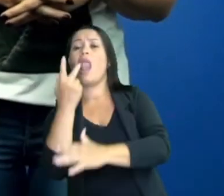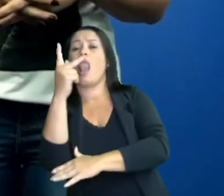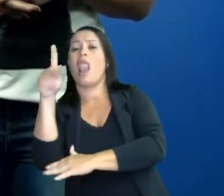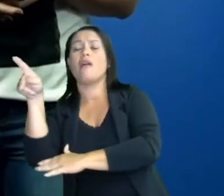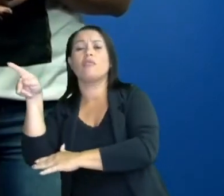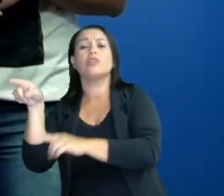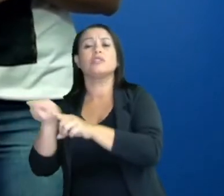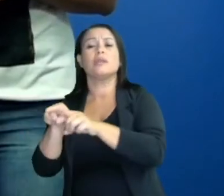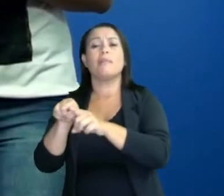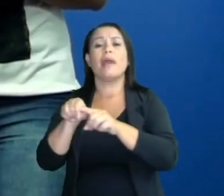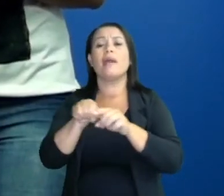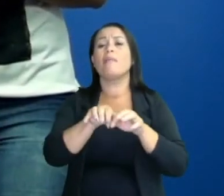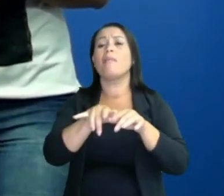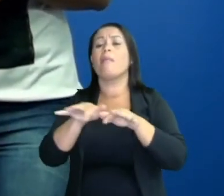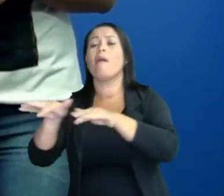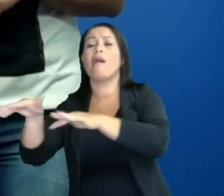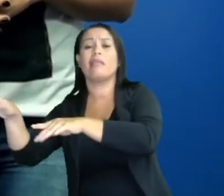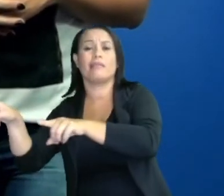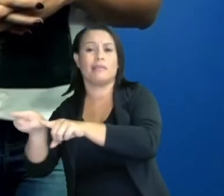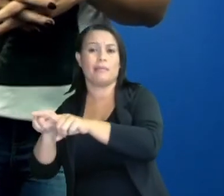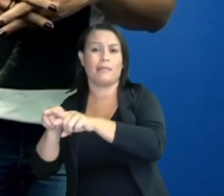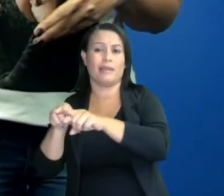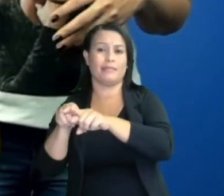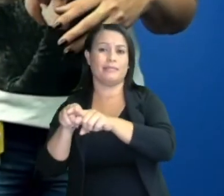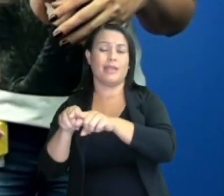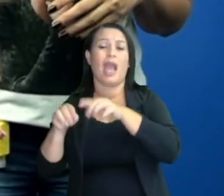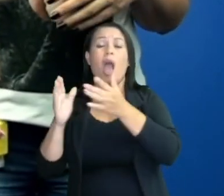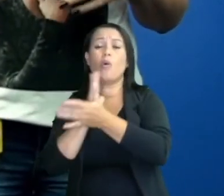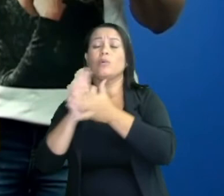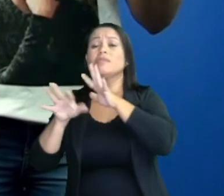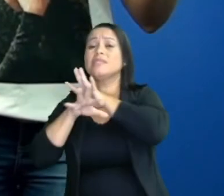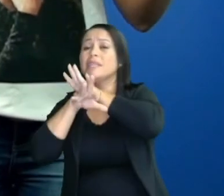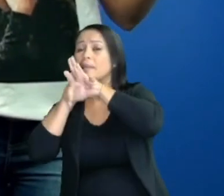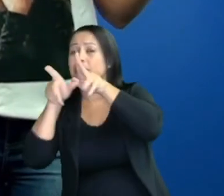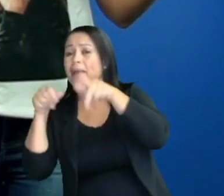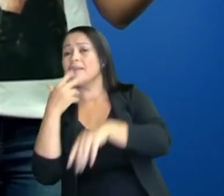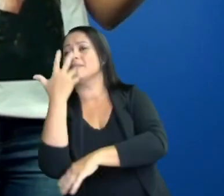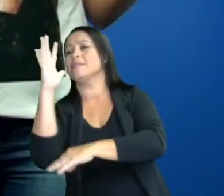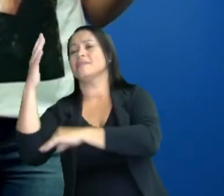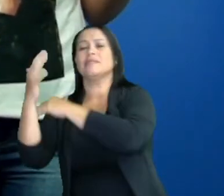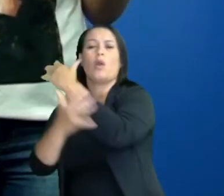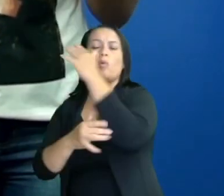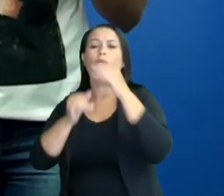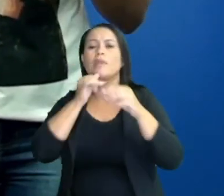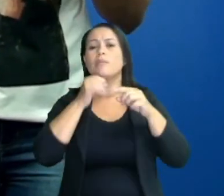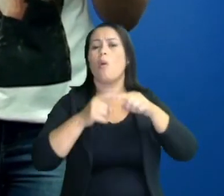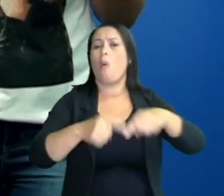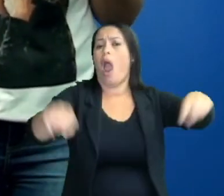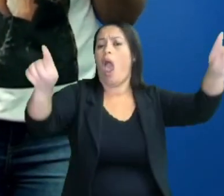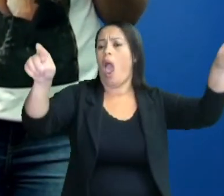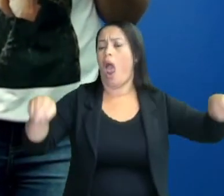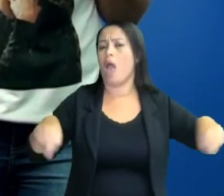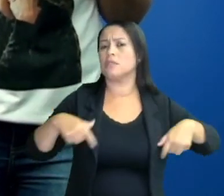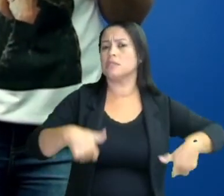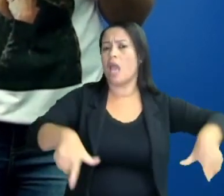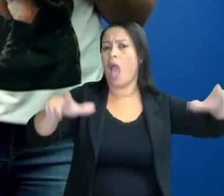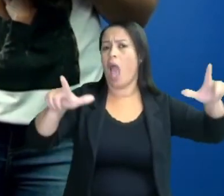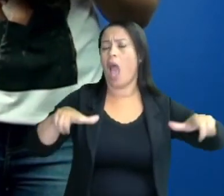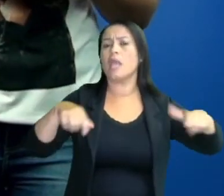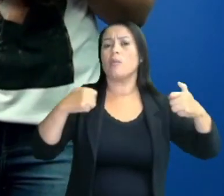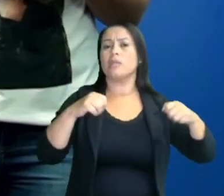mata nos parte da fauna e da flora local e é isso tem uma grande área e eu